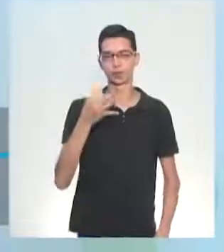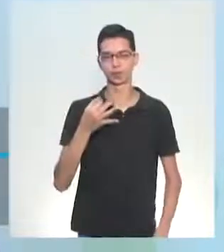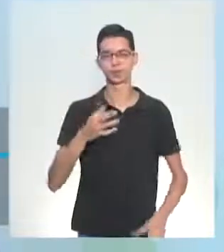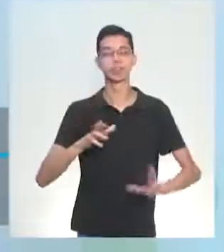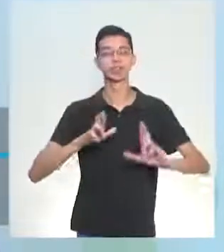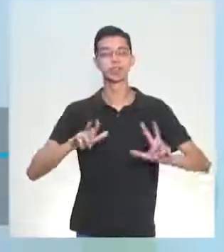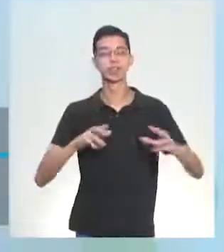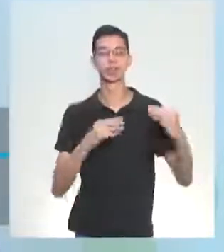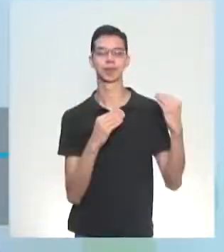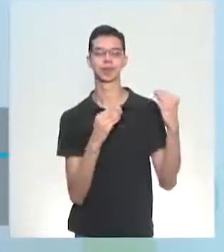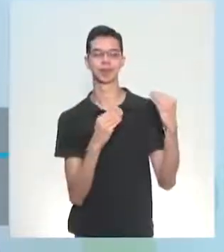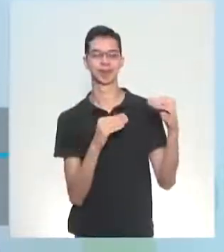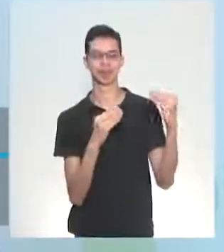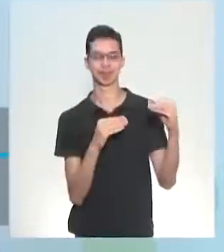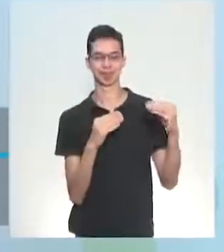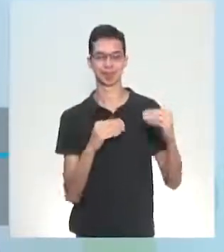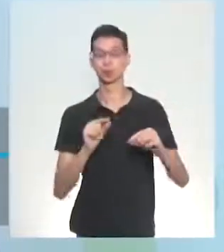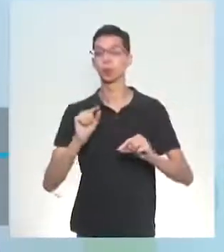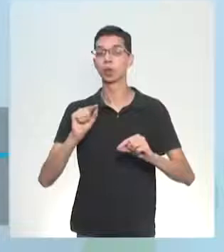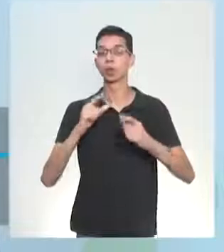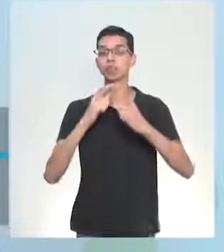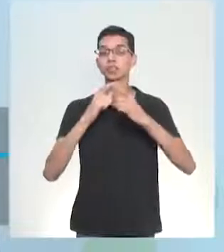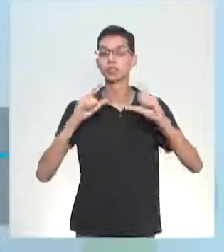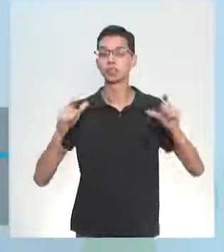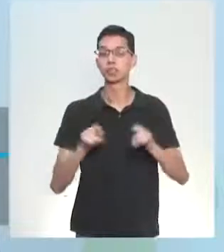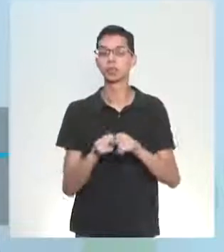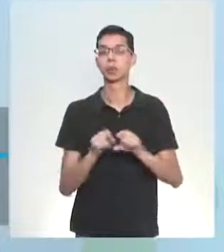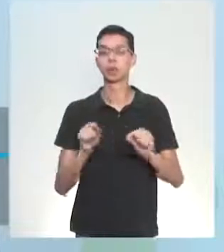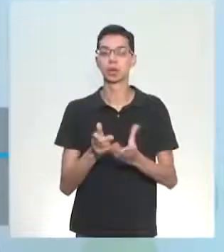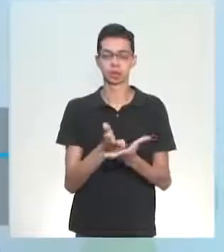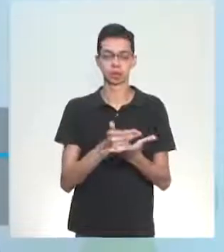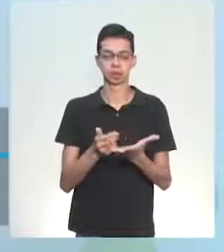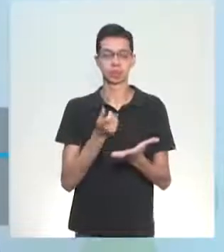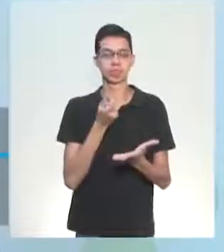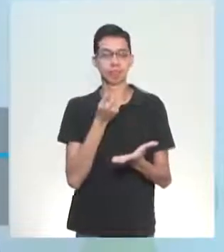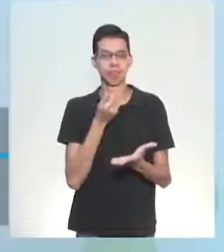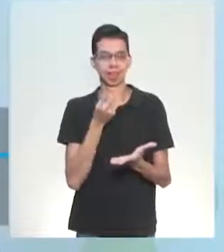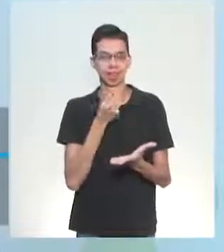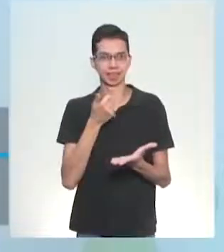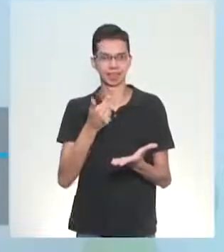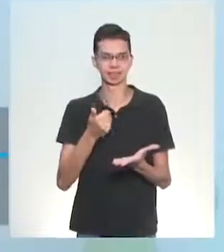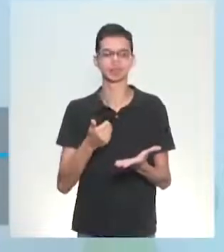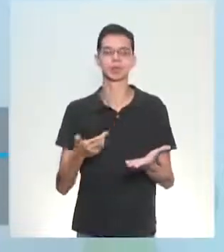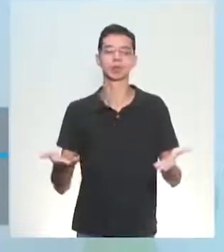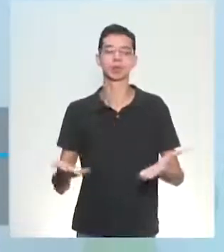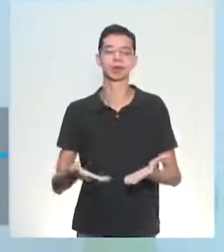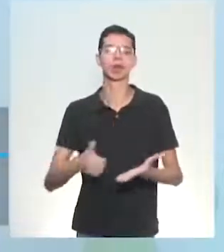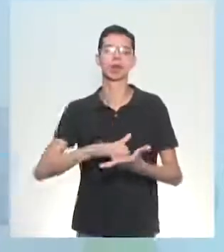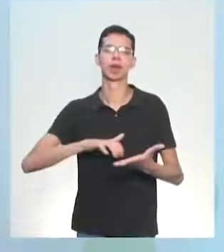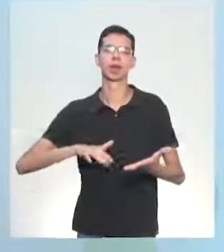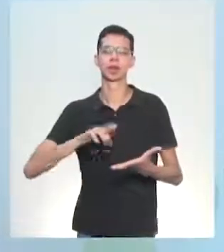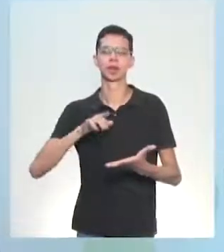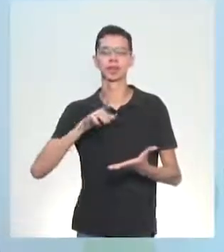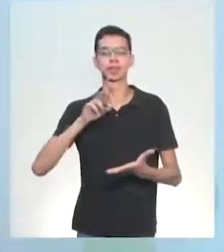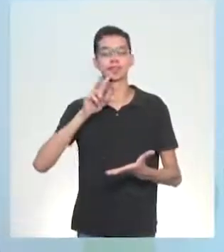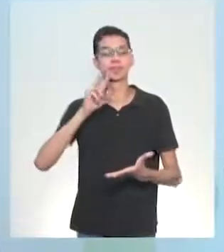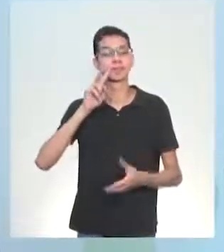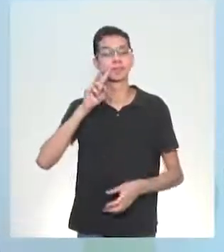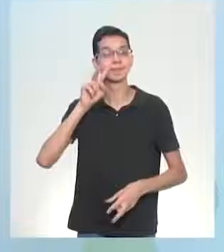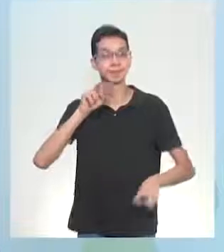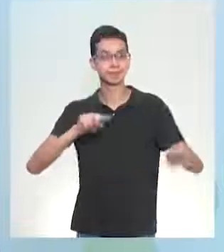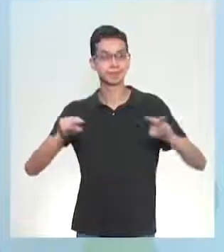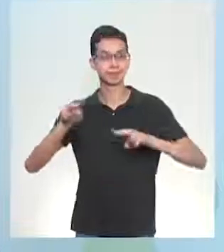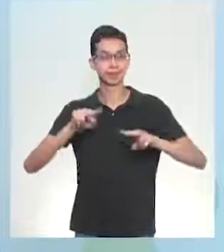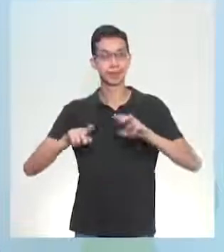de uma charge e o que é uma tirinha. E agora tem atividades para vocês, lógico. Então, vamos analisar, e eu vou pedir para o professor Mauro